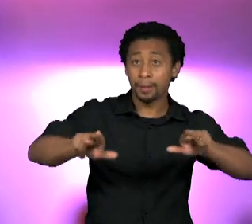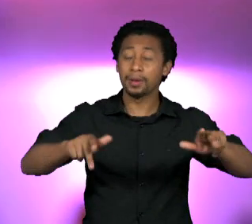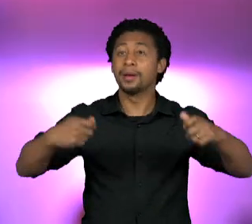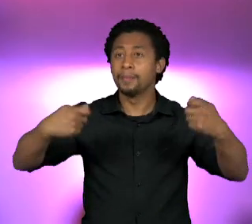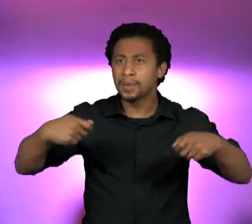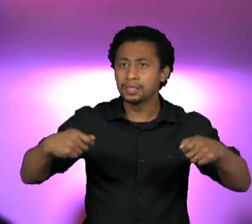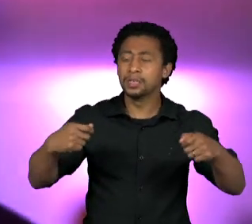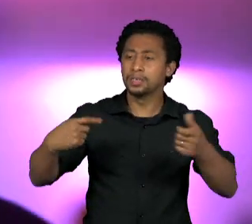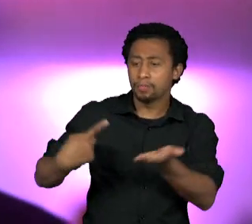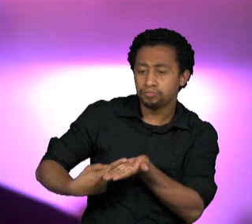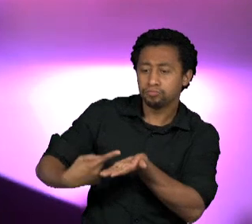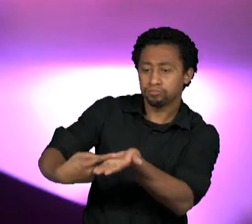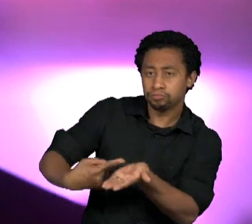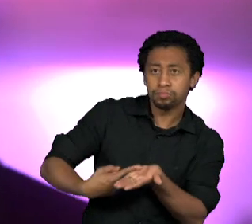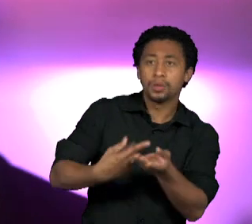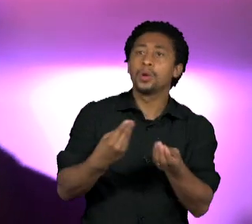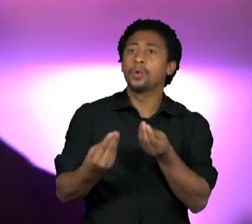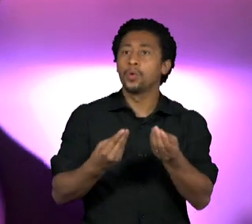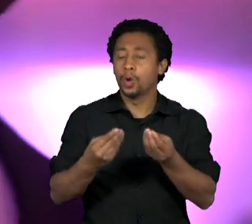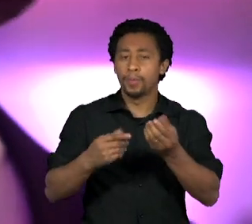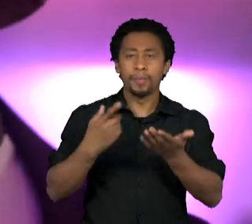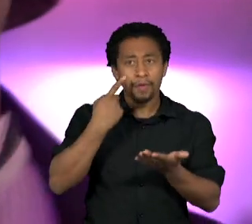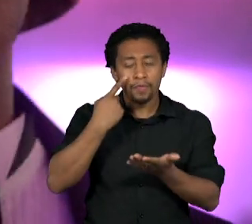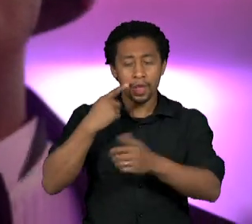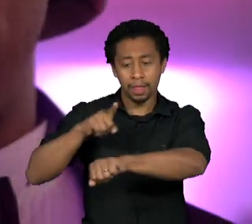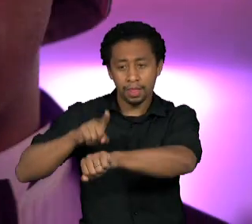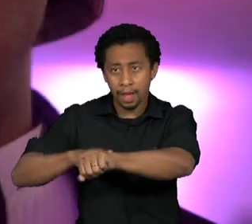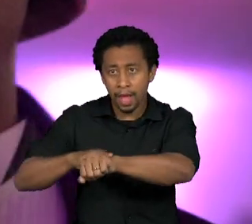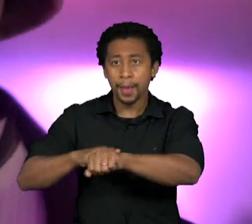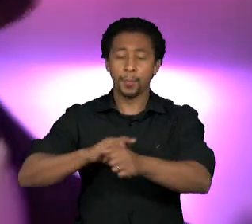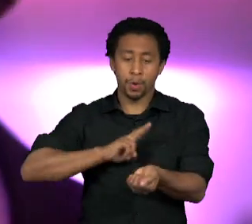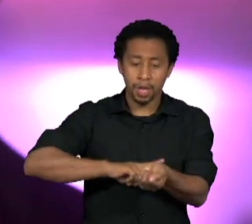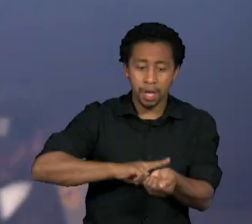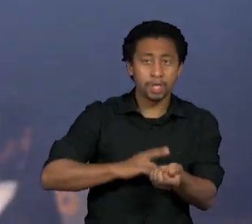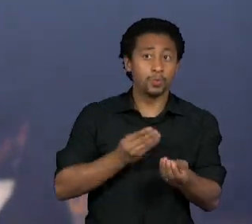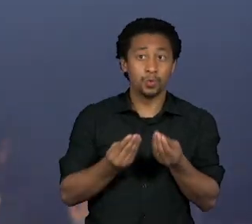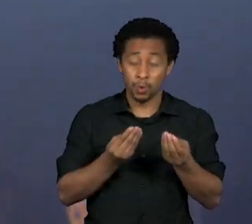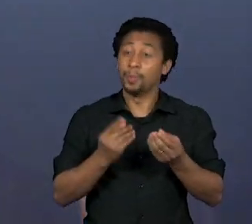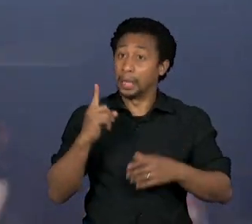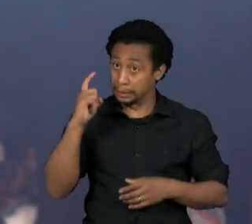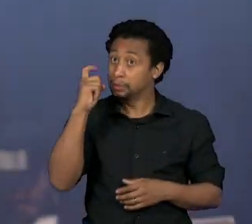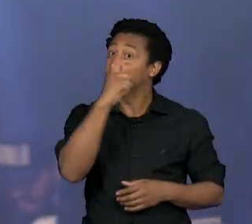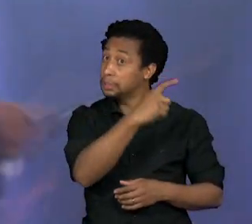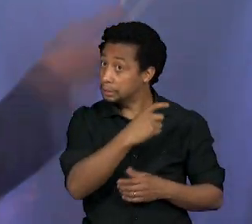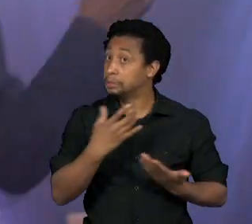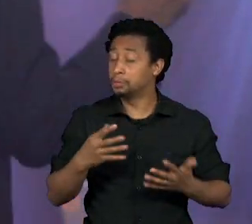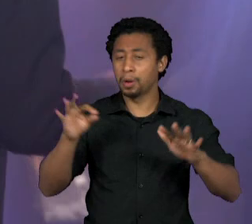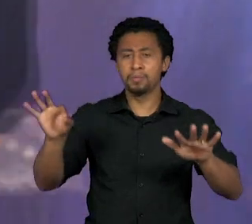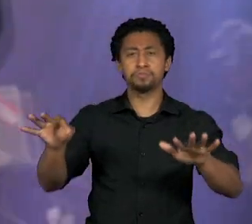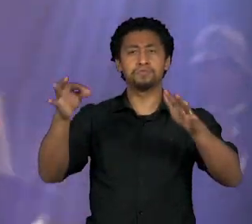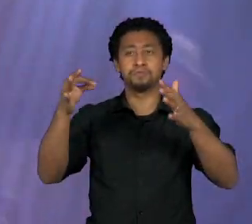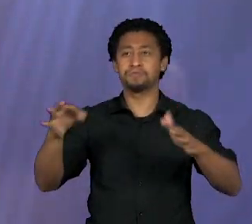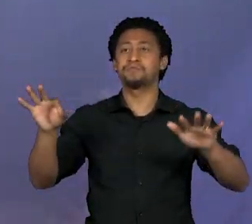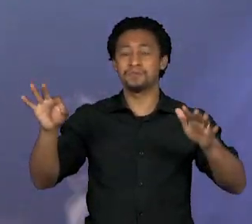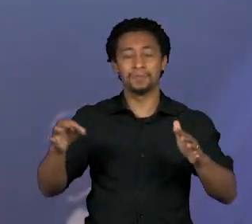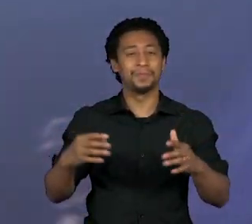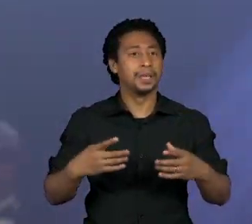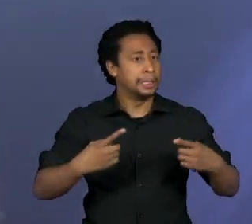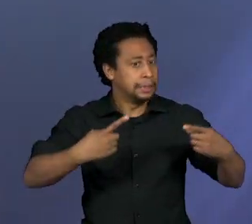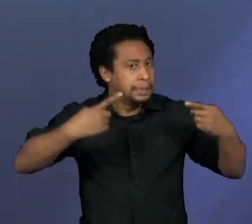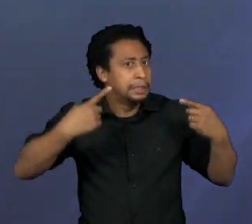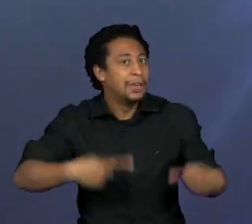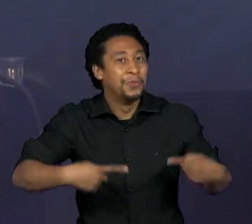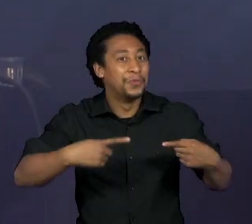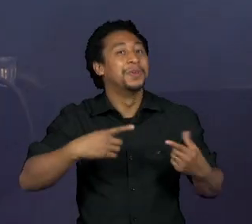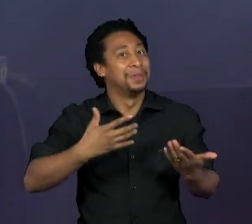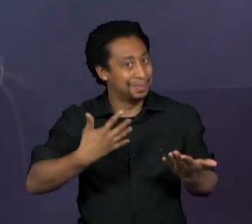base no ritmo, né? No tempo musical, foi a nossa maior dificuldade. É um desafio muito legal, eu diria. Principalmente por ser a